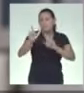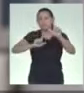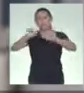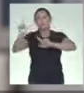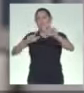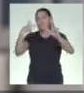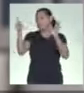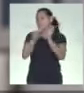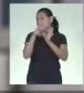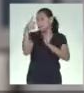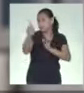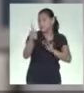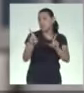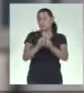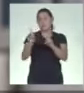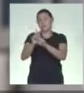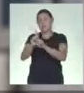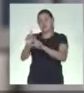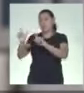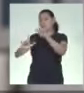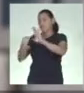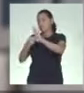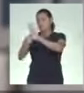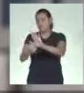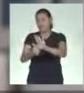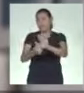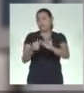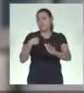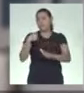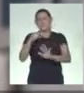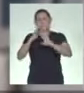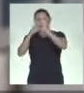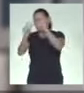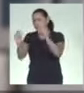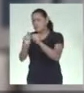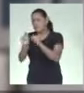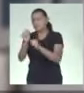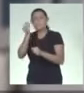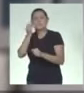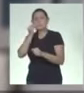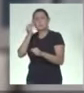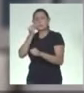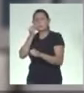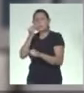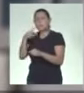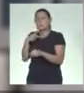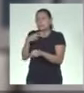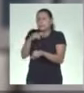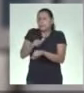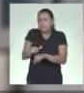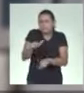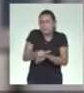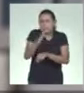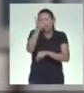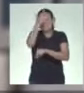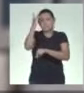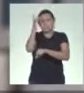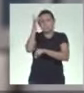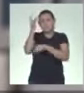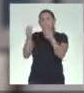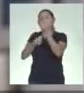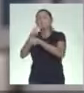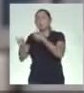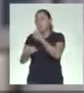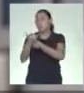da TV, é seu programa eleitoral. É, vocês fazem de tudo para tentar enganar o eleitor.